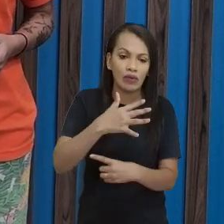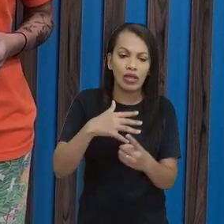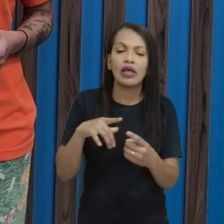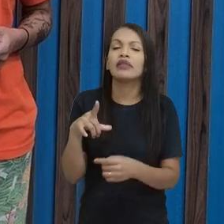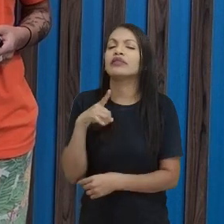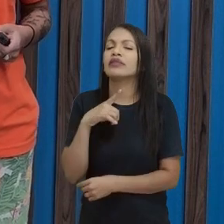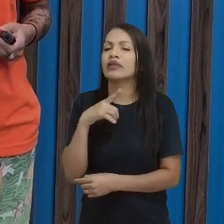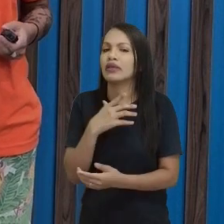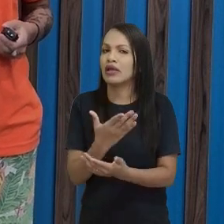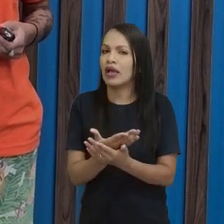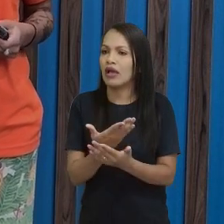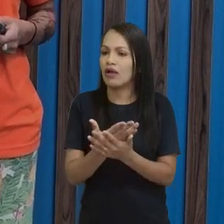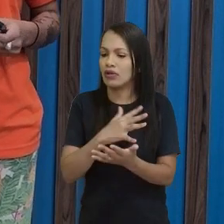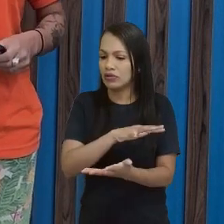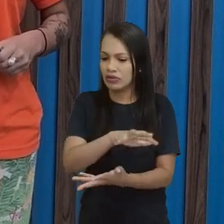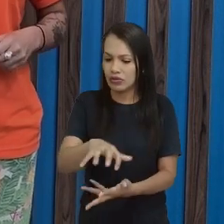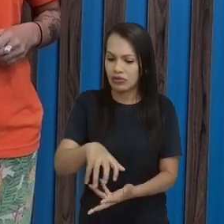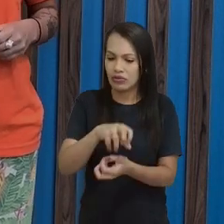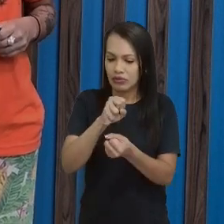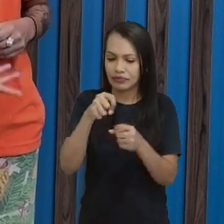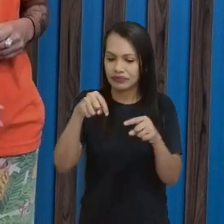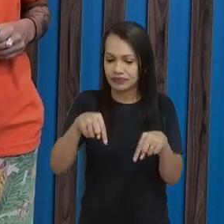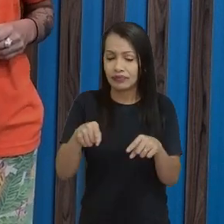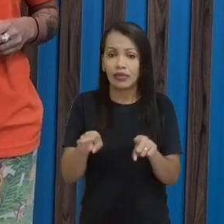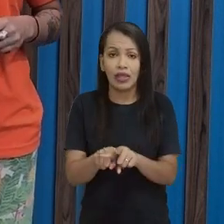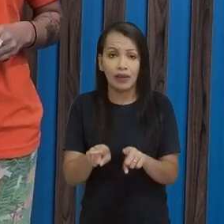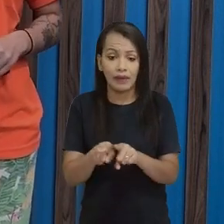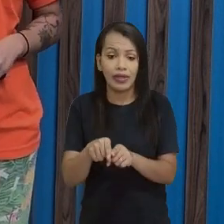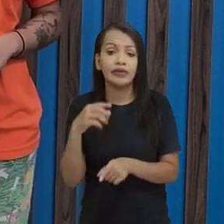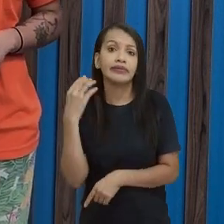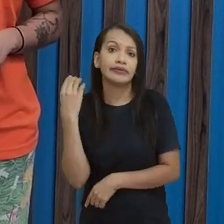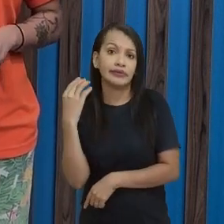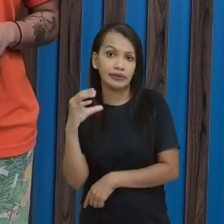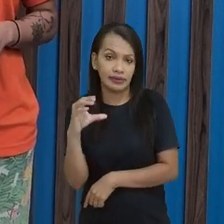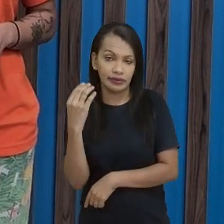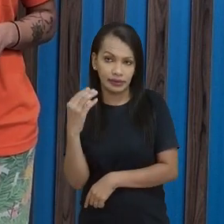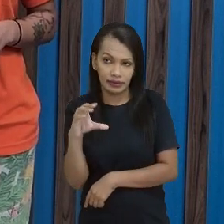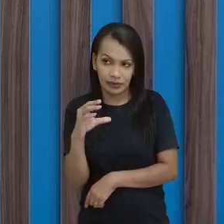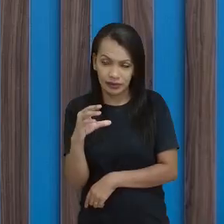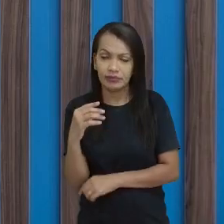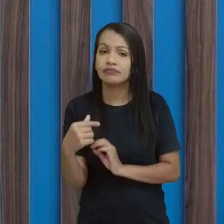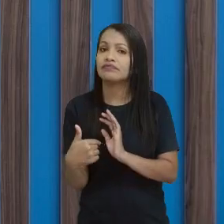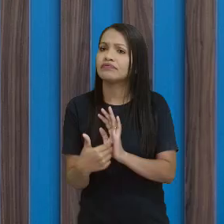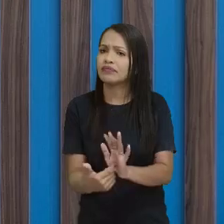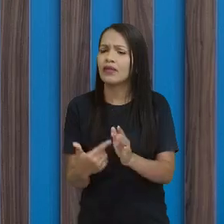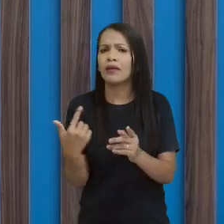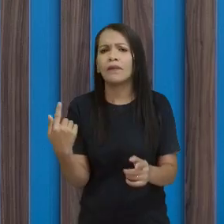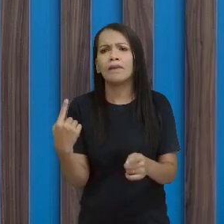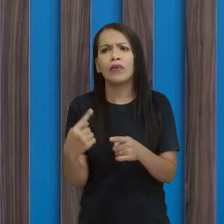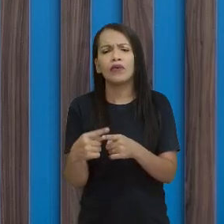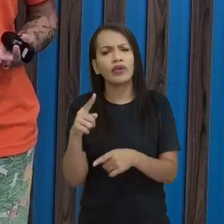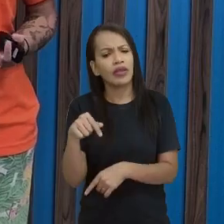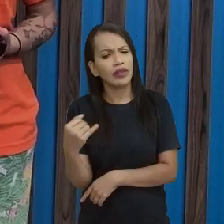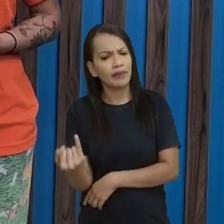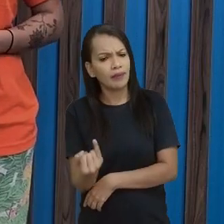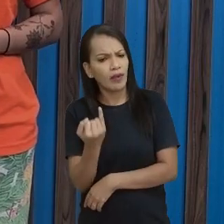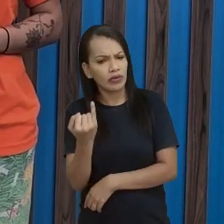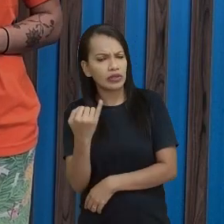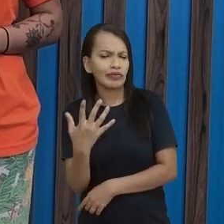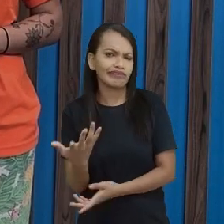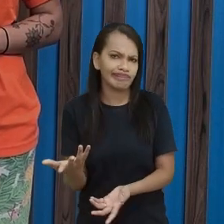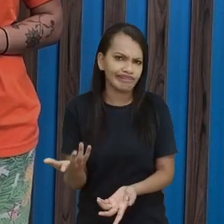de sustentabilidade aqui, né, ciências também que abordam. Está bem ligado. Exatamente, porque é importante a gente